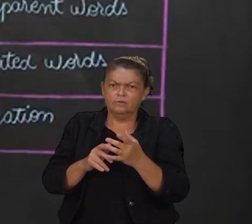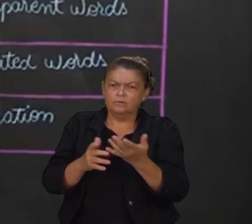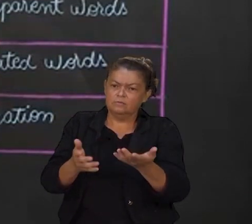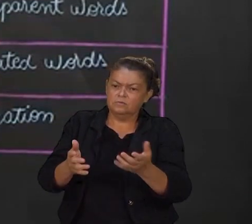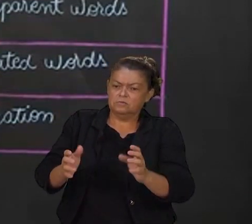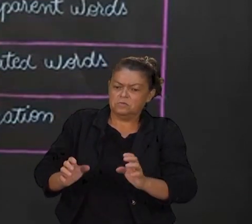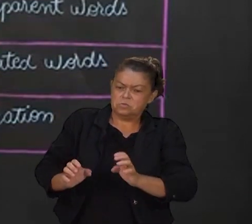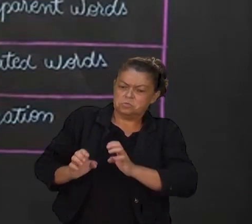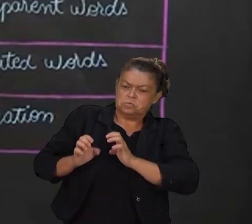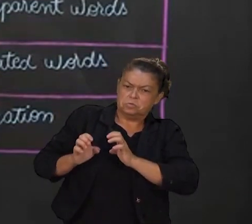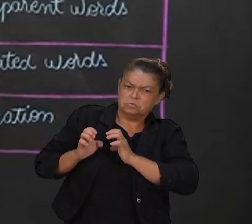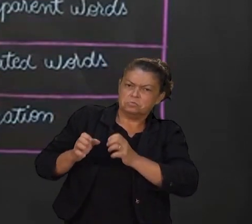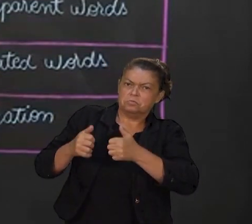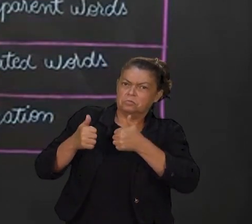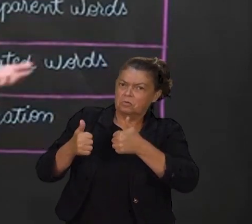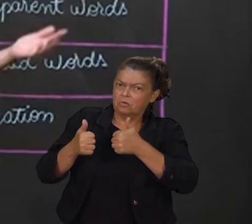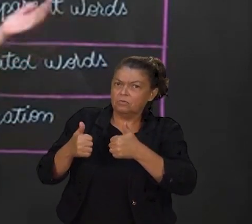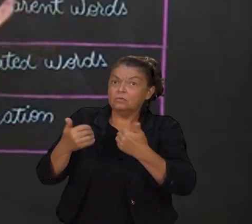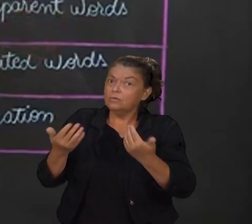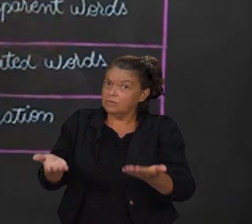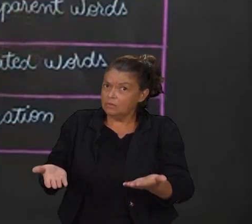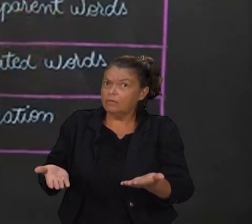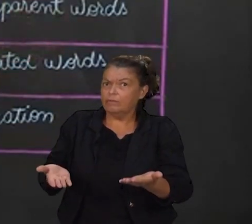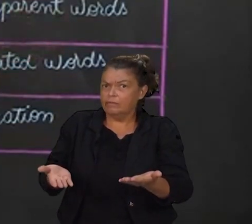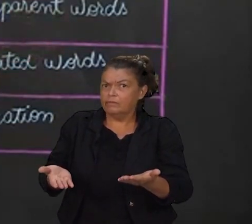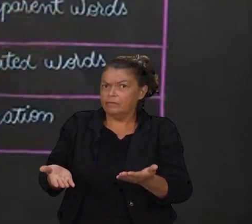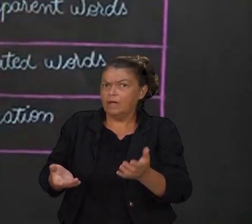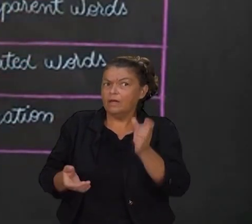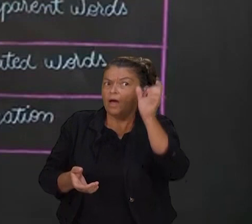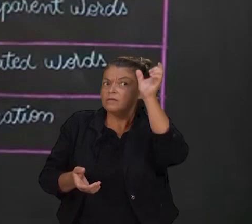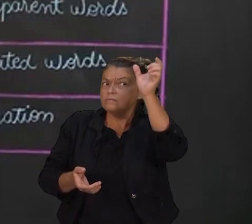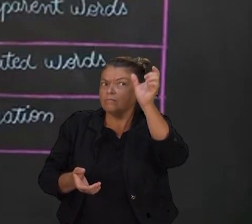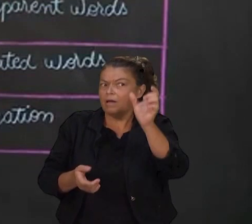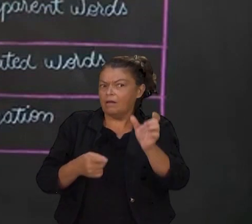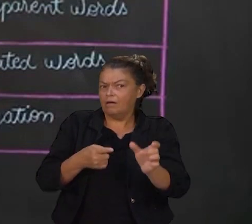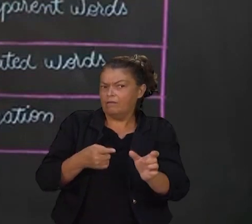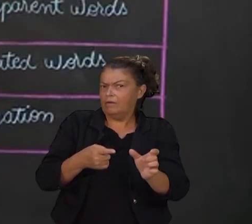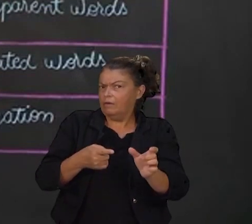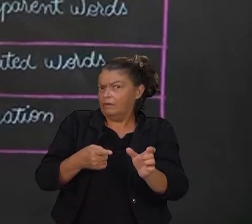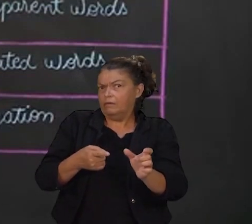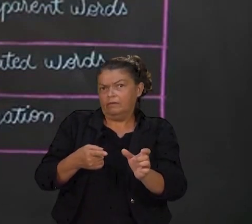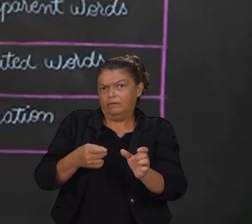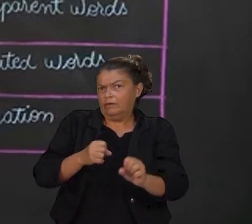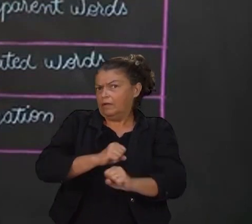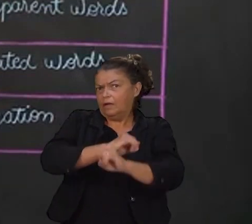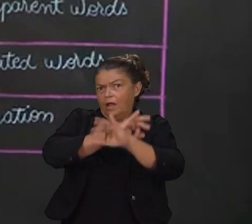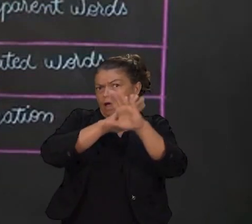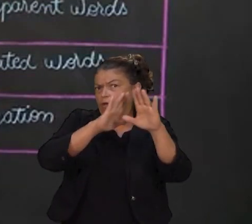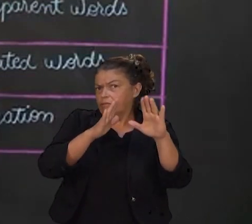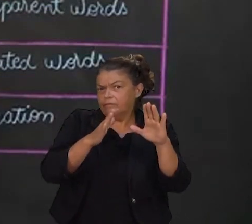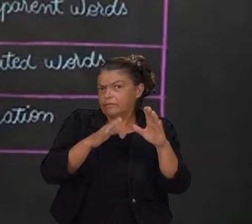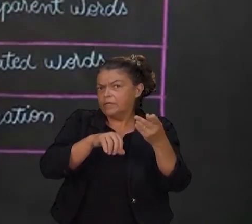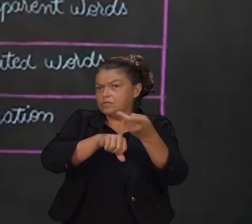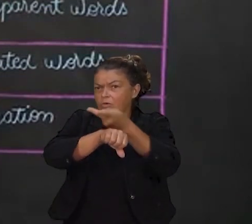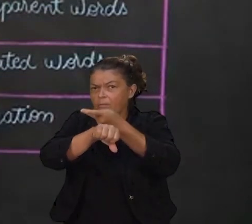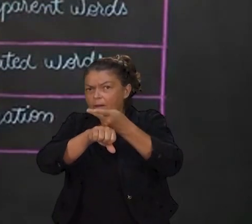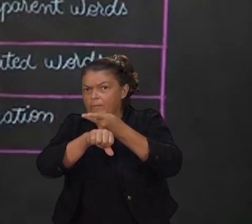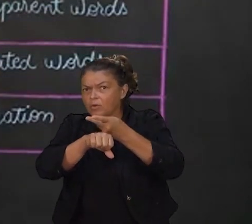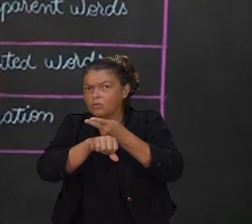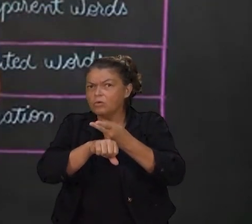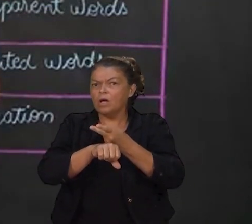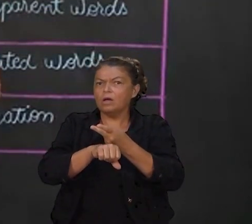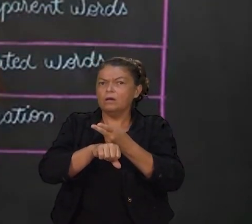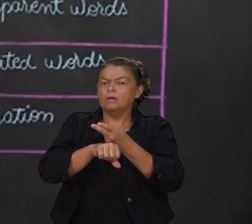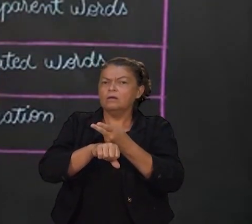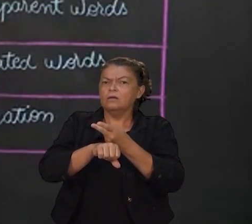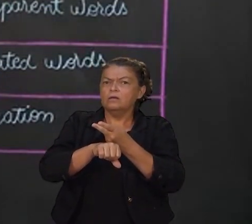luxuoso, de luxo. Ou seja, as palavras transparentes, elas vêm para nos ajudar. A gente vai localizando, já